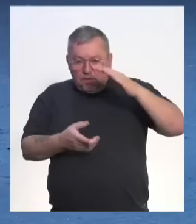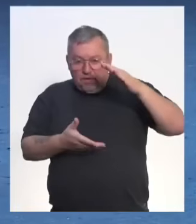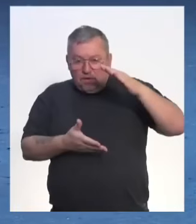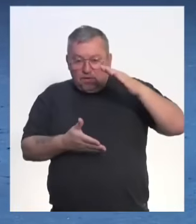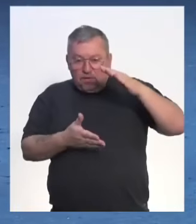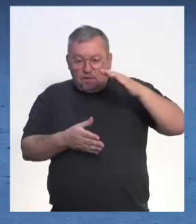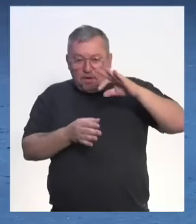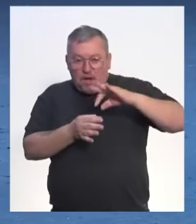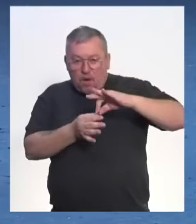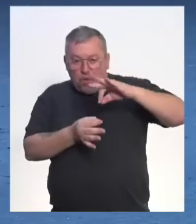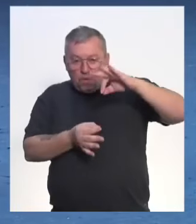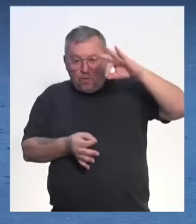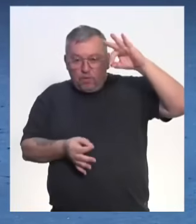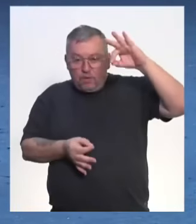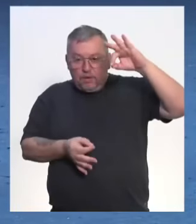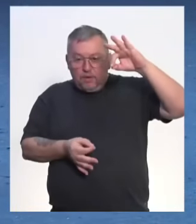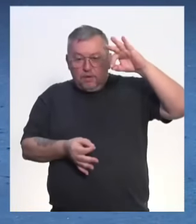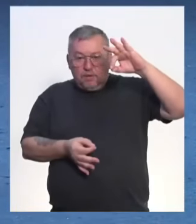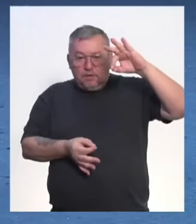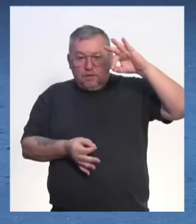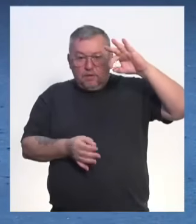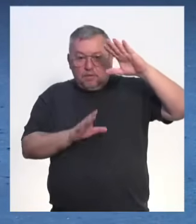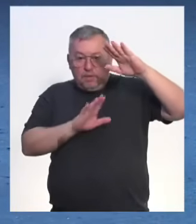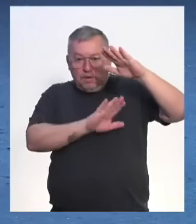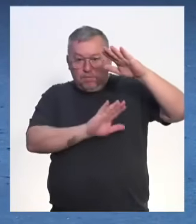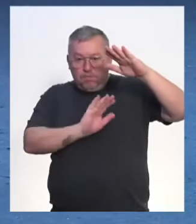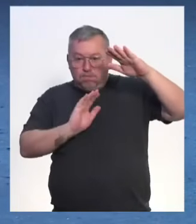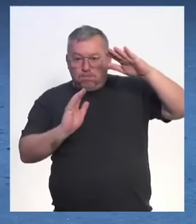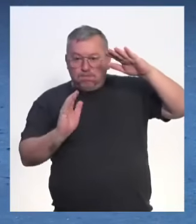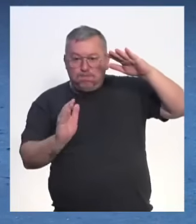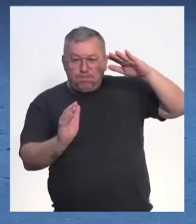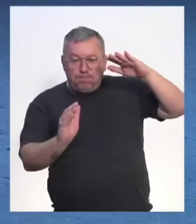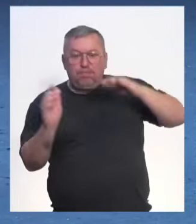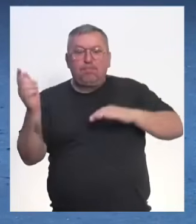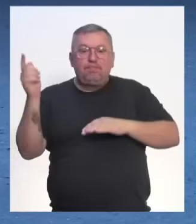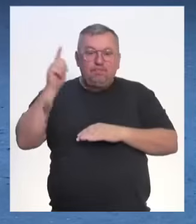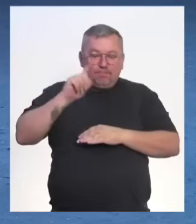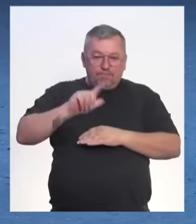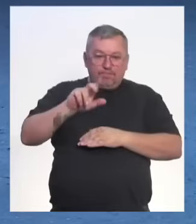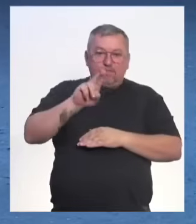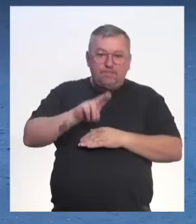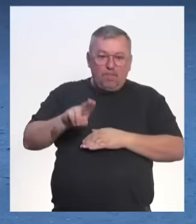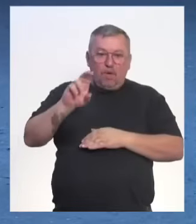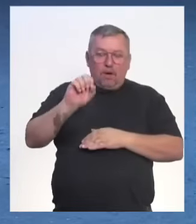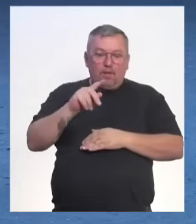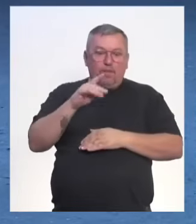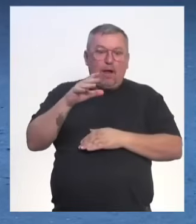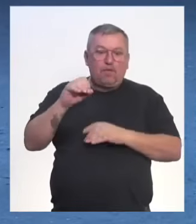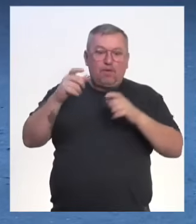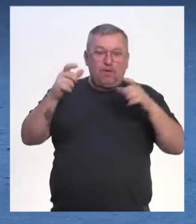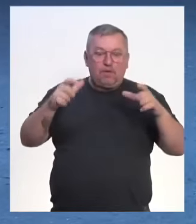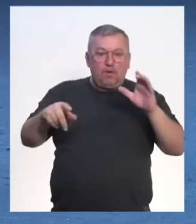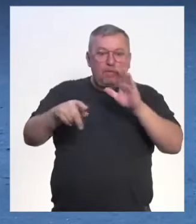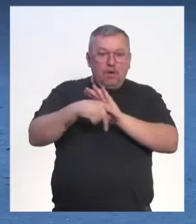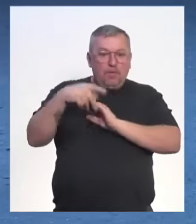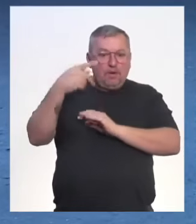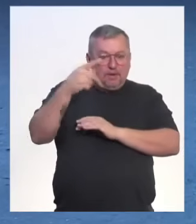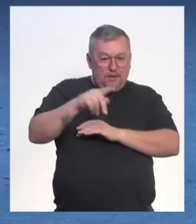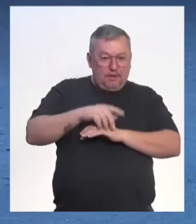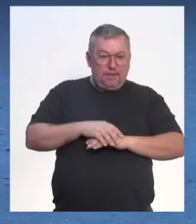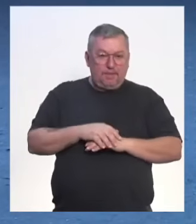que ele tem uma altura, porque ele tem outras faces. Então, ele ocupa um lugar no espaço. Ele tem essa característica, uma